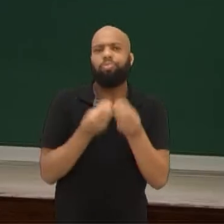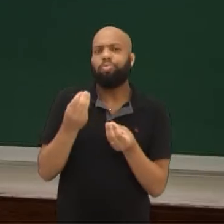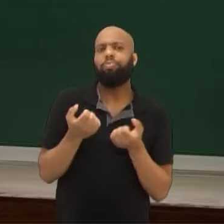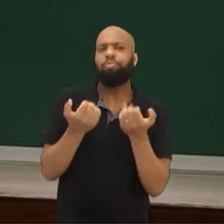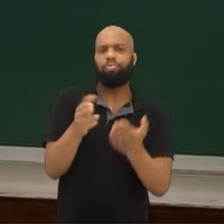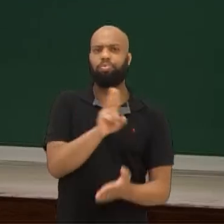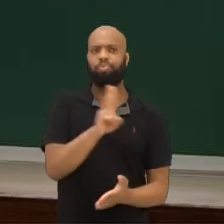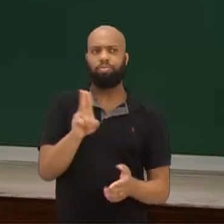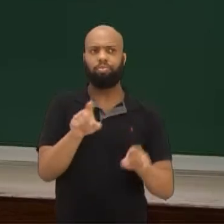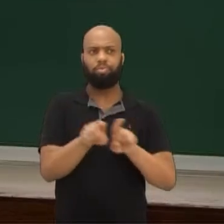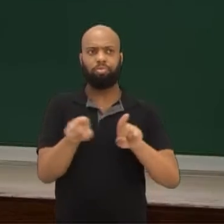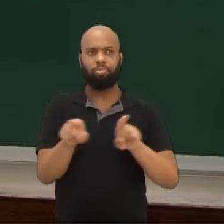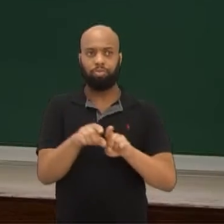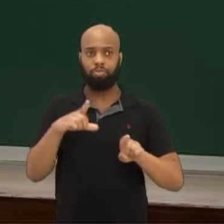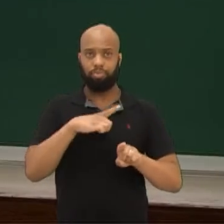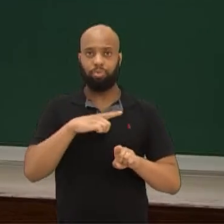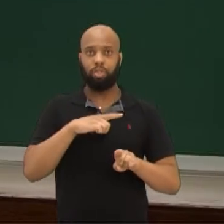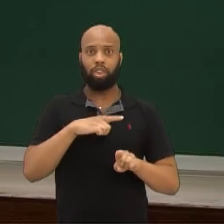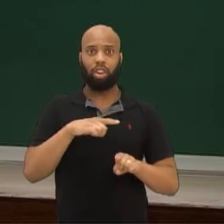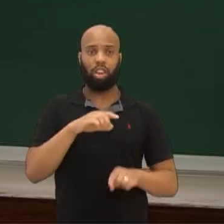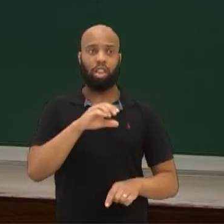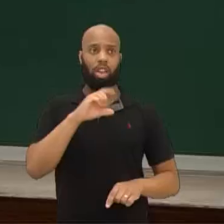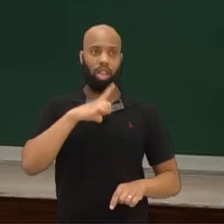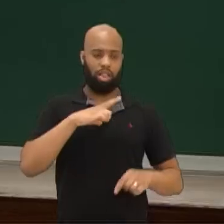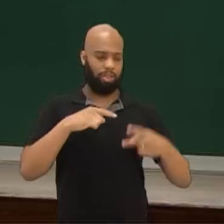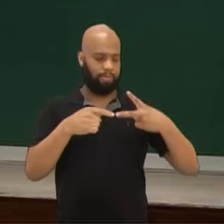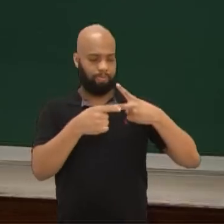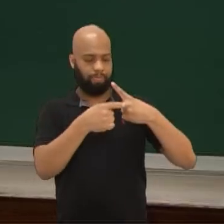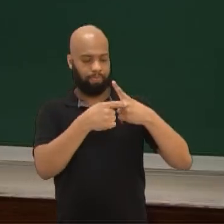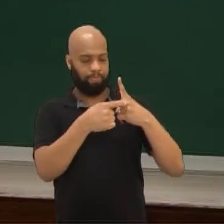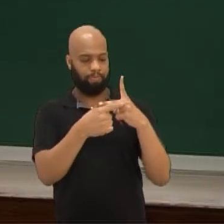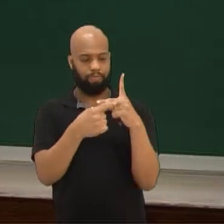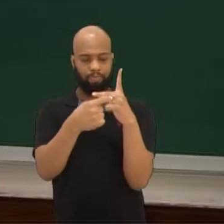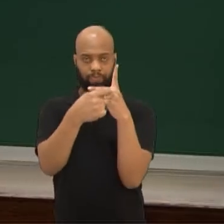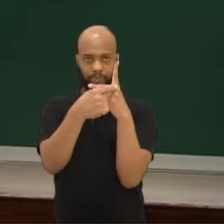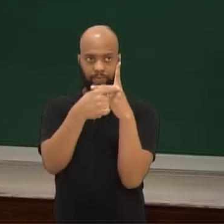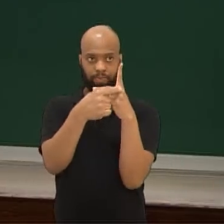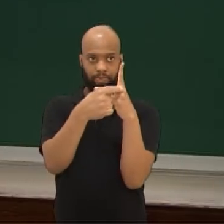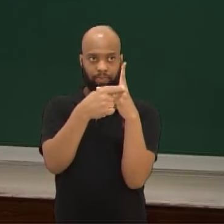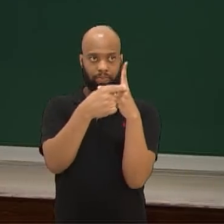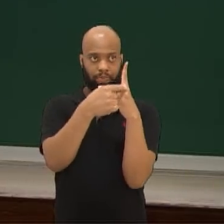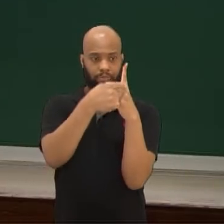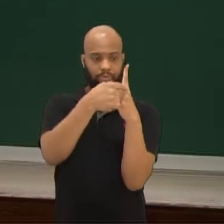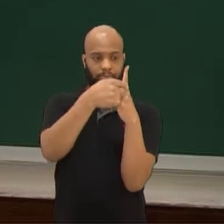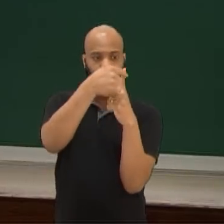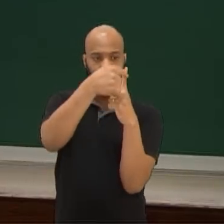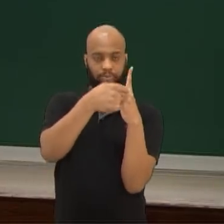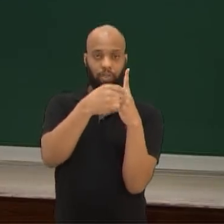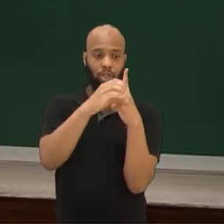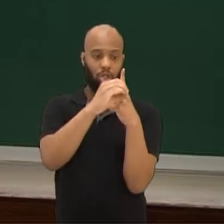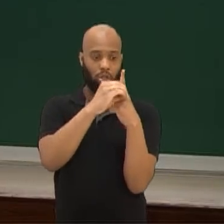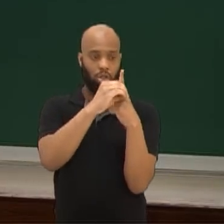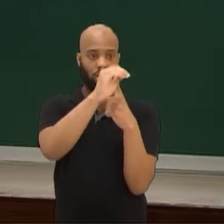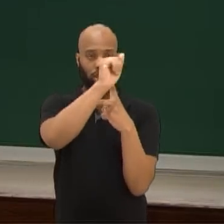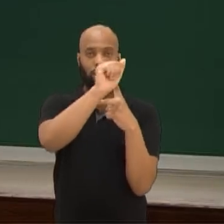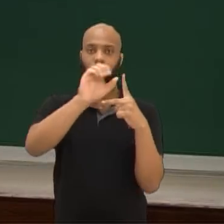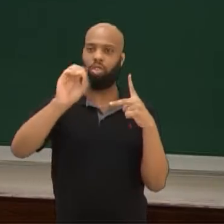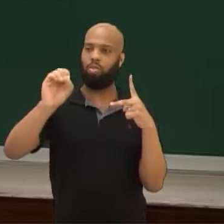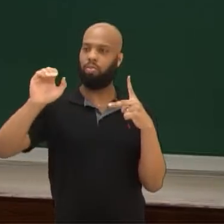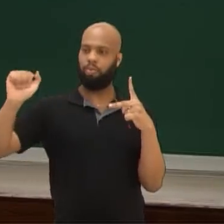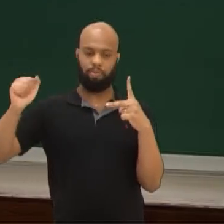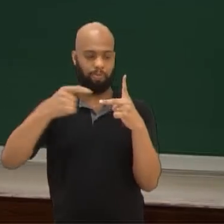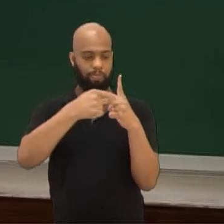nomear esses lados? Lados OA, porque vai do ponto O até o ponto A, onde termina a semirreta, ou